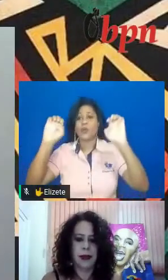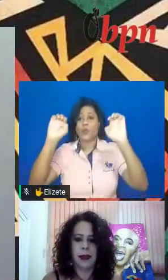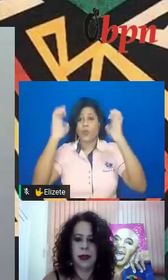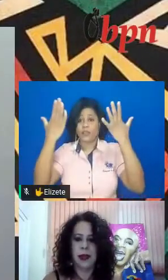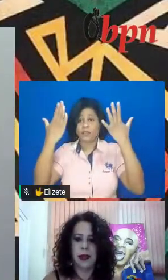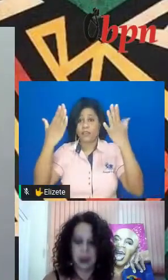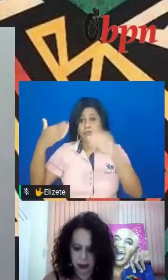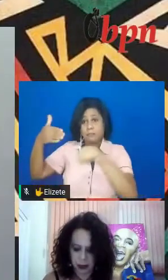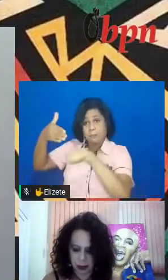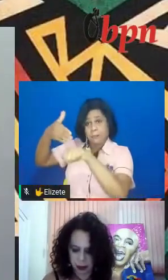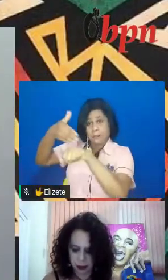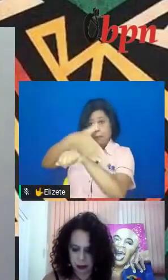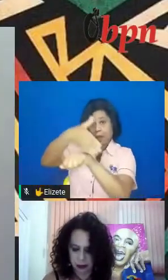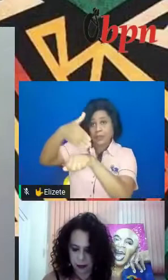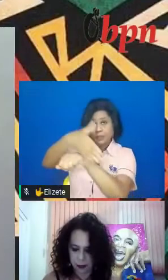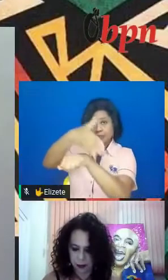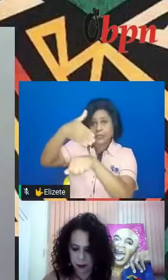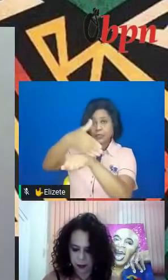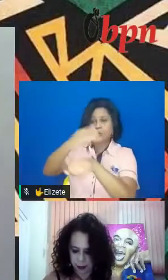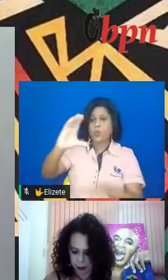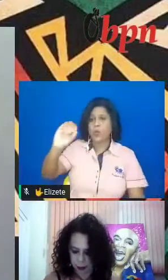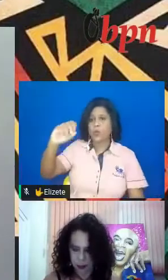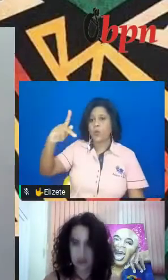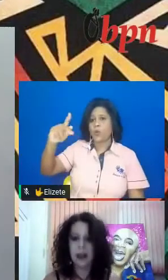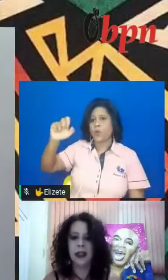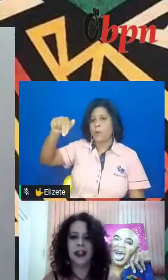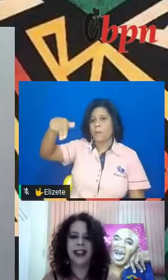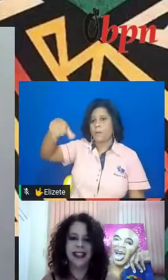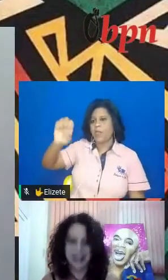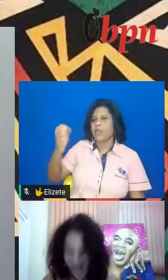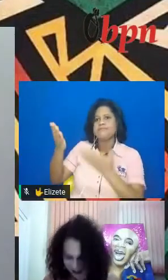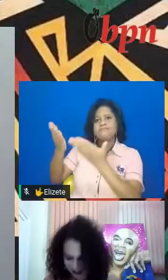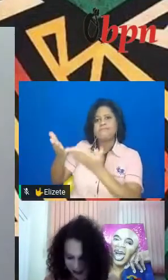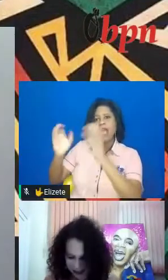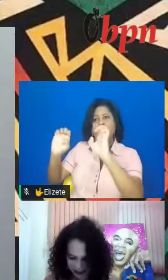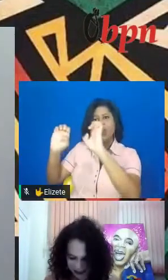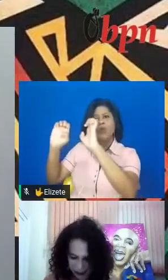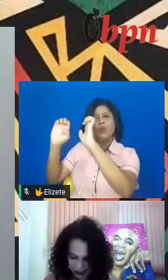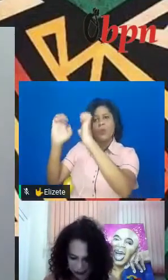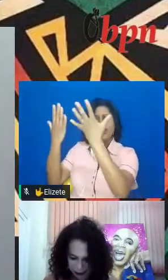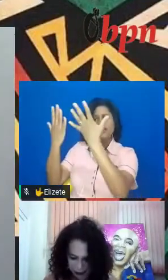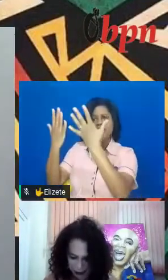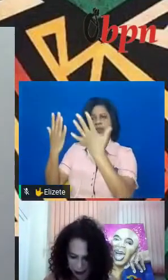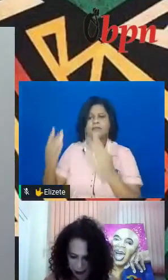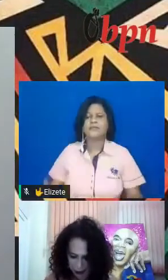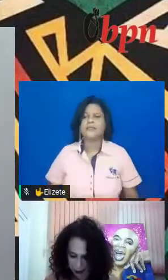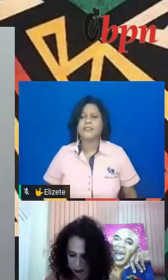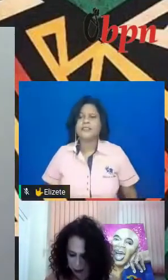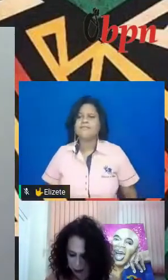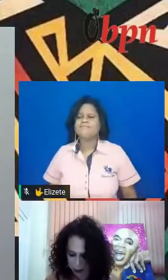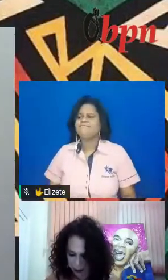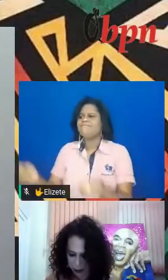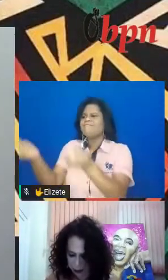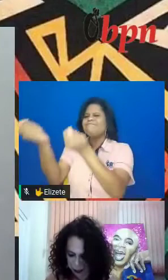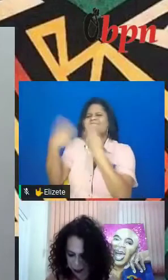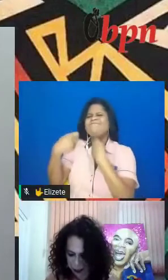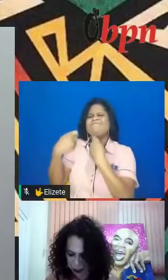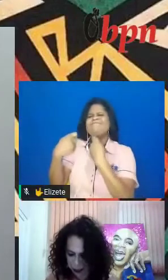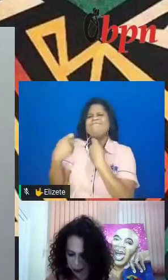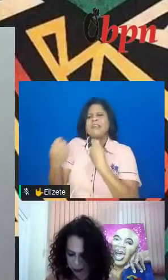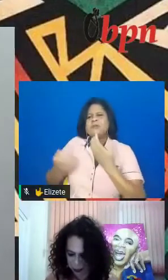participo, o COPENI é um evento que me alimenta muito